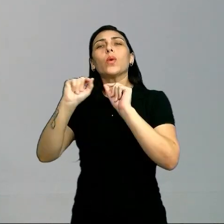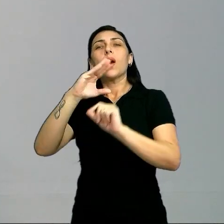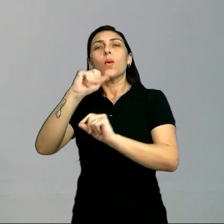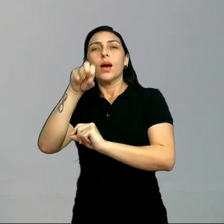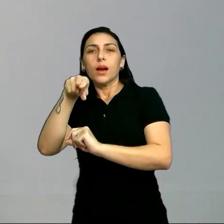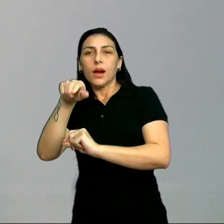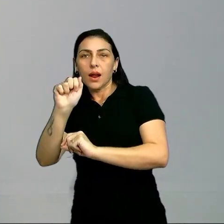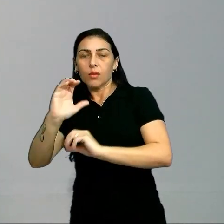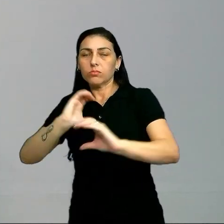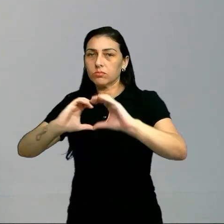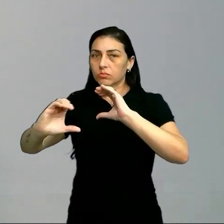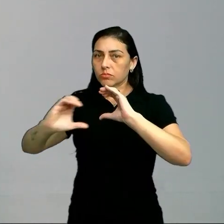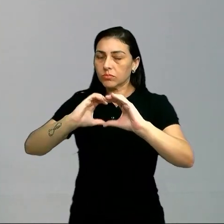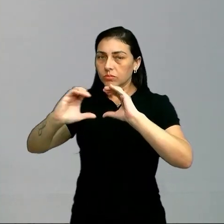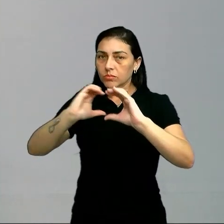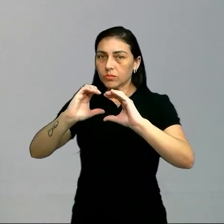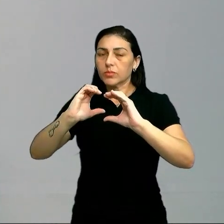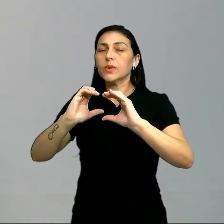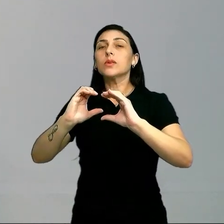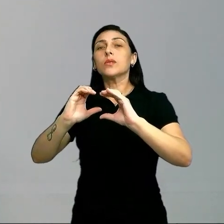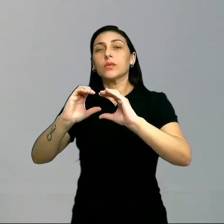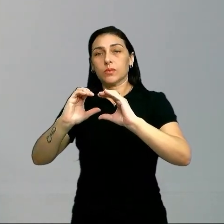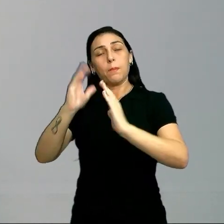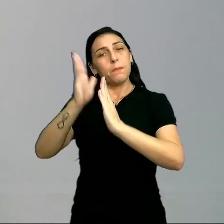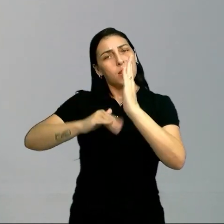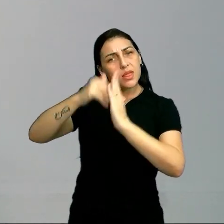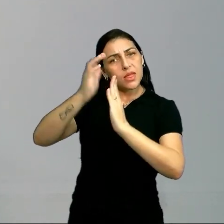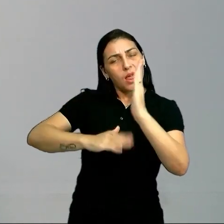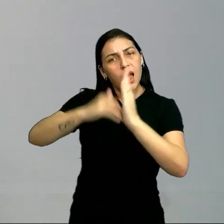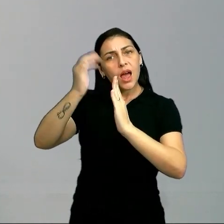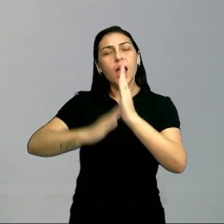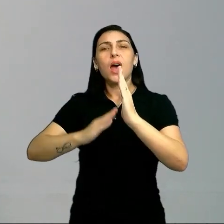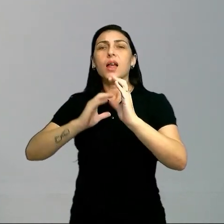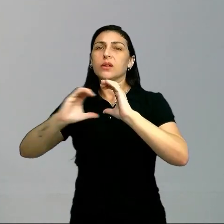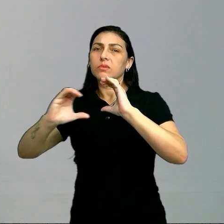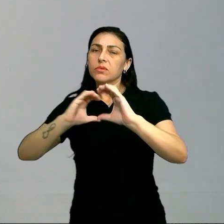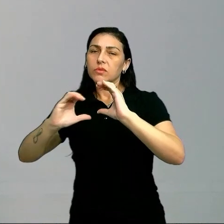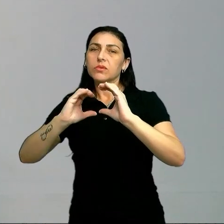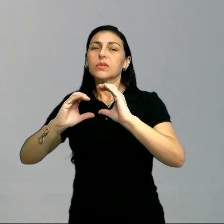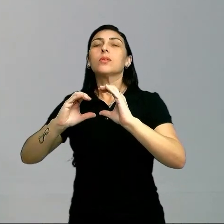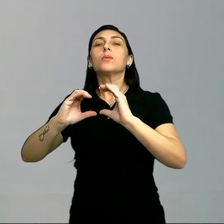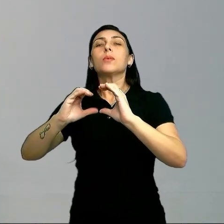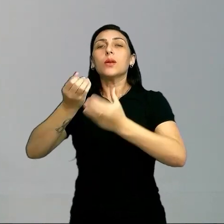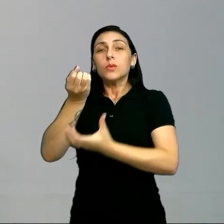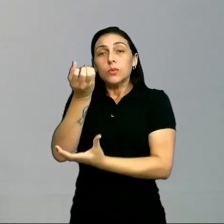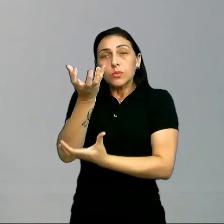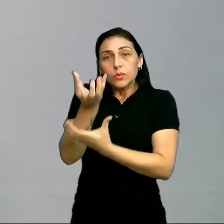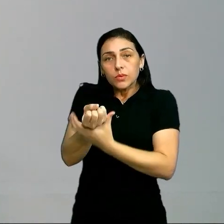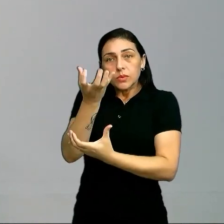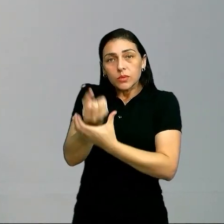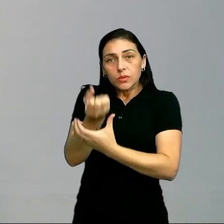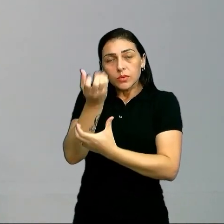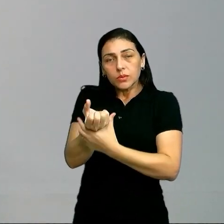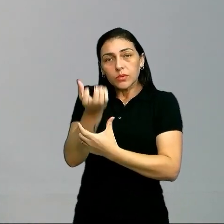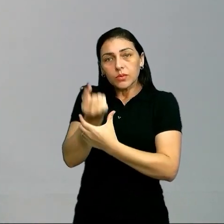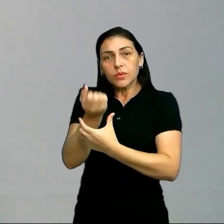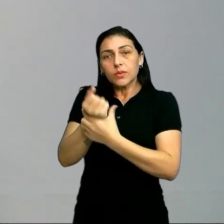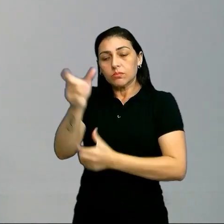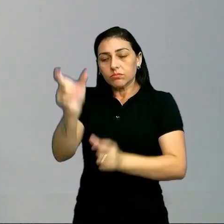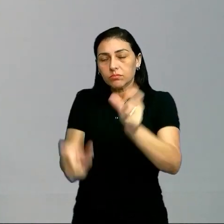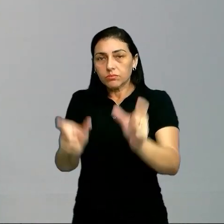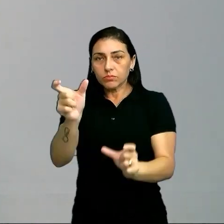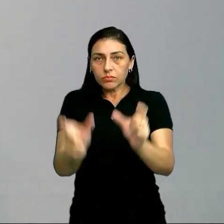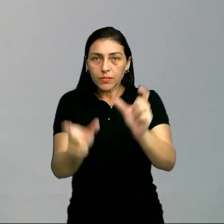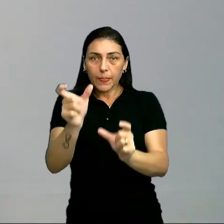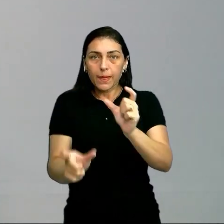é o veículo pelo qual ele está transmitindo uma mensagem para o receptor, que no caso é o público, é